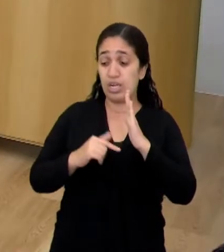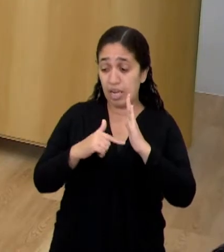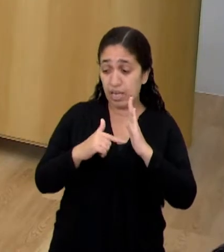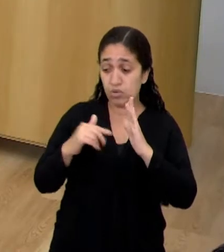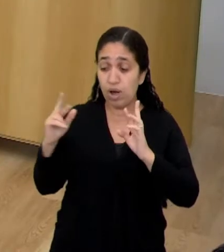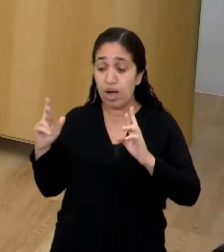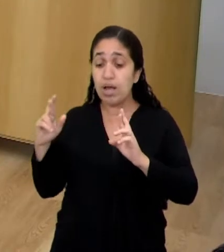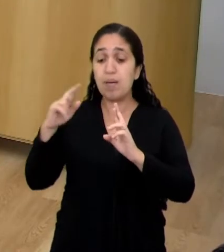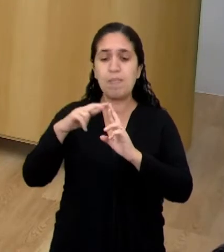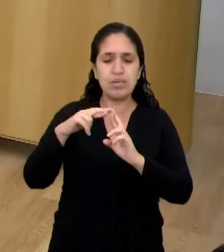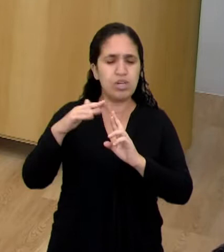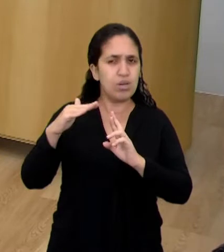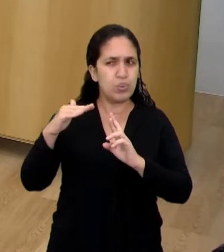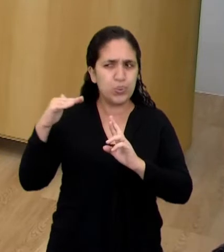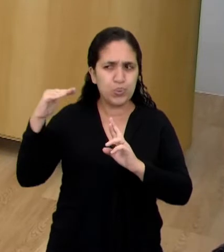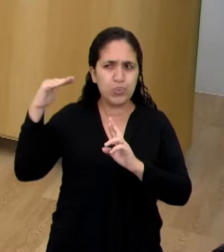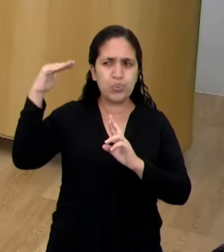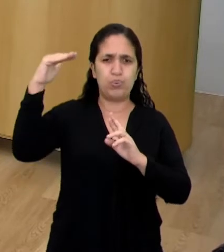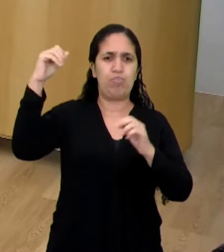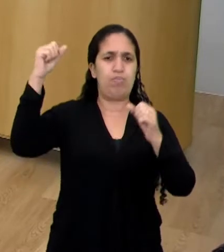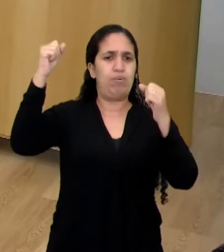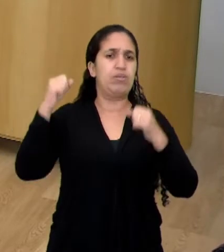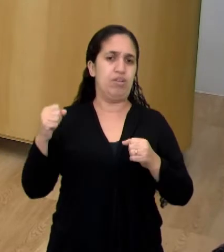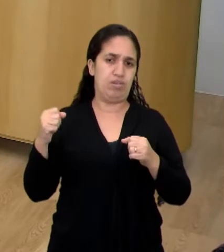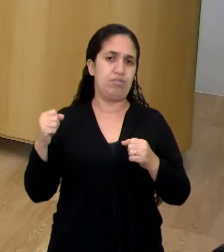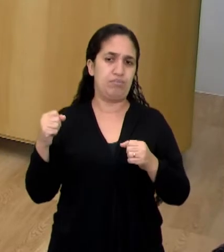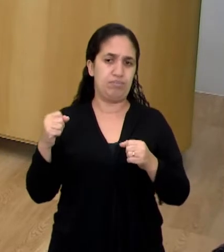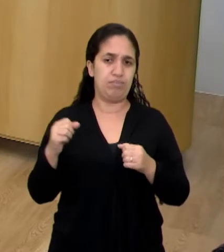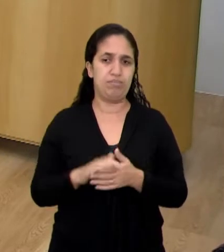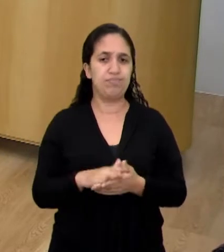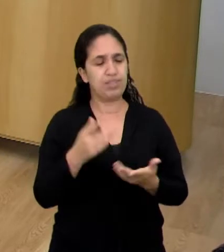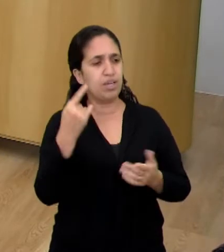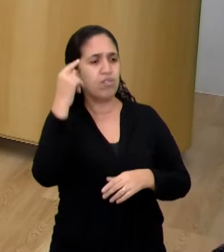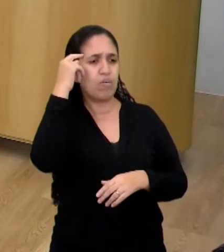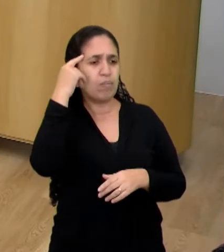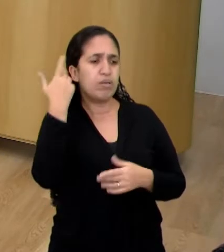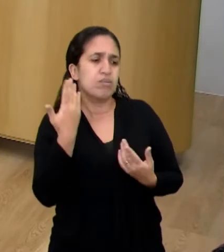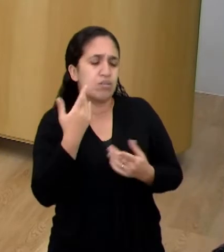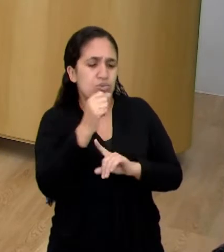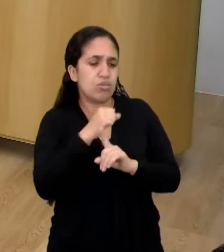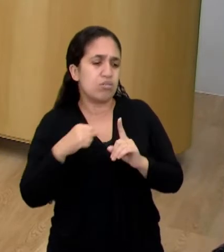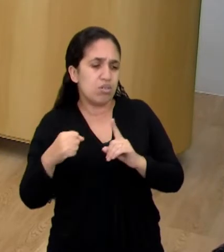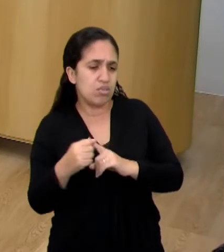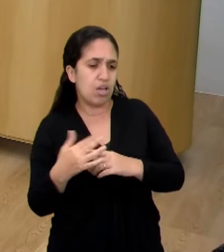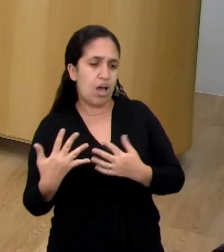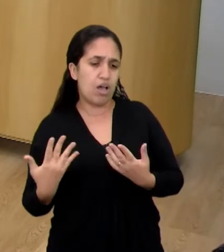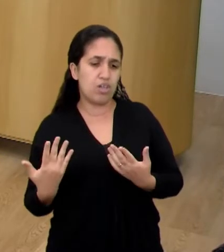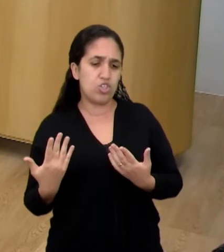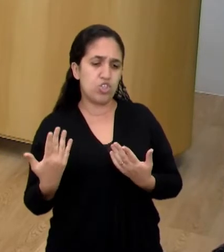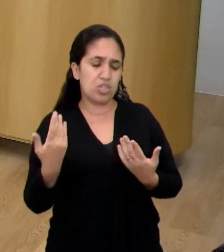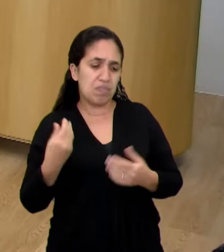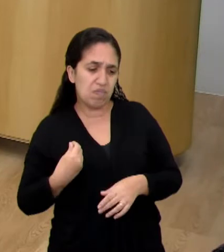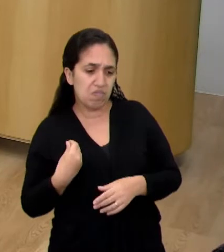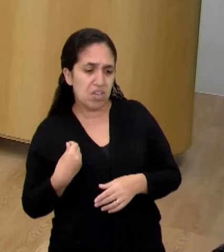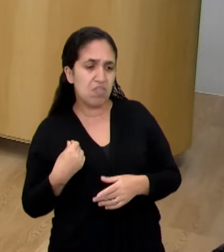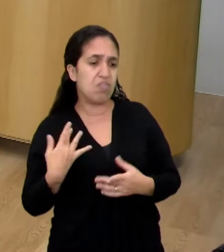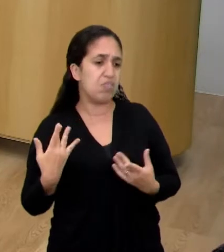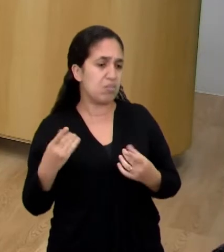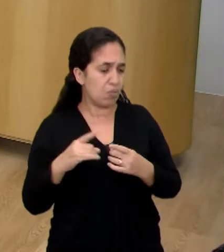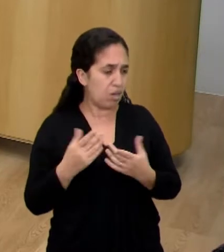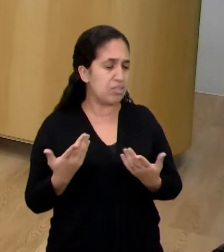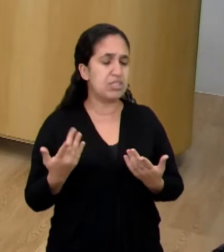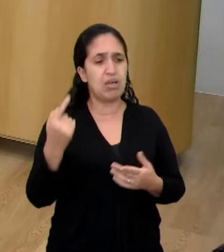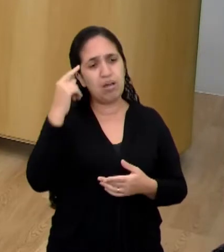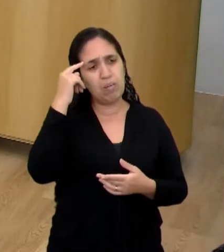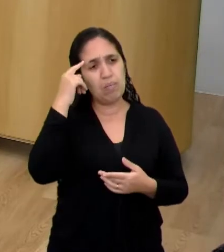tem que chegar num nível de poder. Eu fico pensando, né? Numa sociedade que a gente preza pela democracia e faz parte